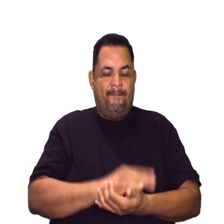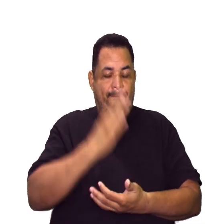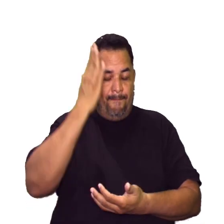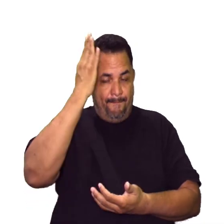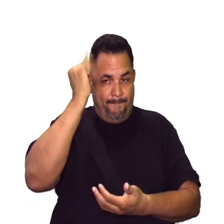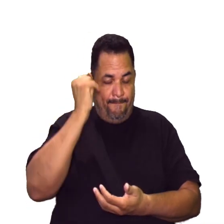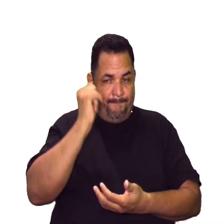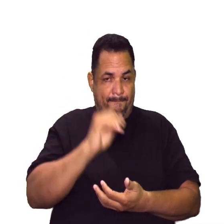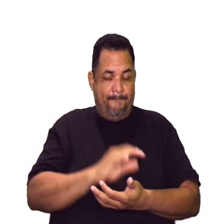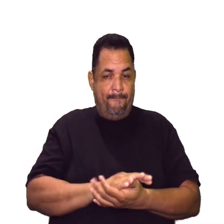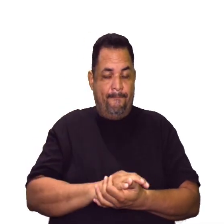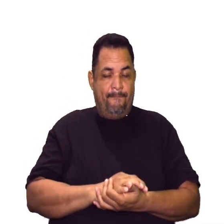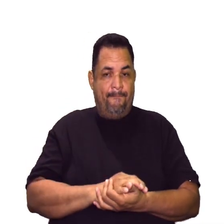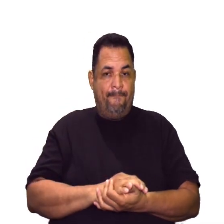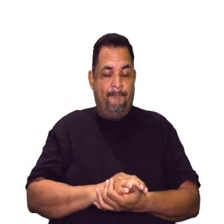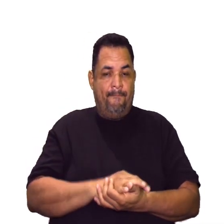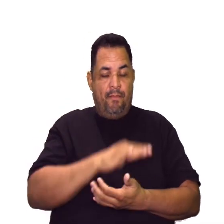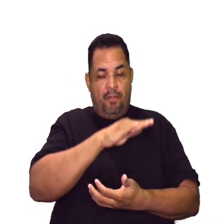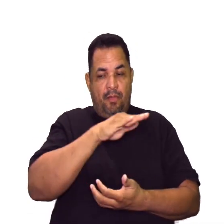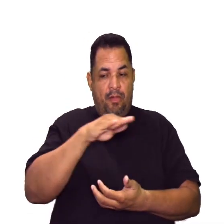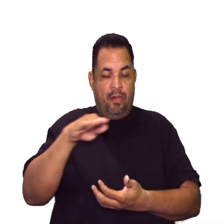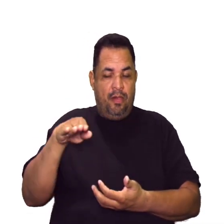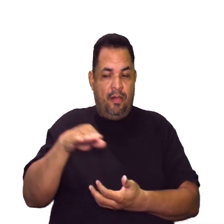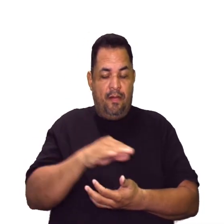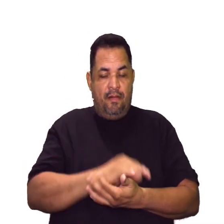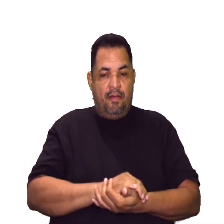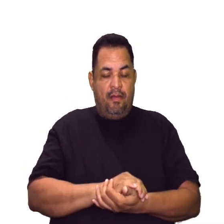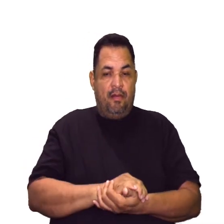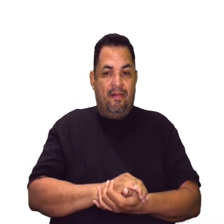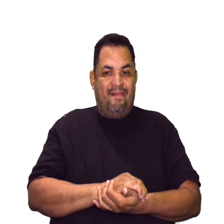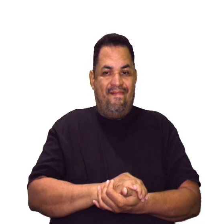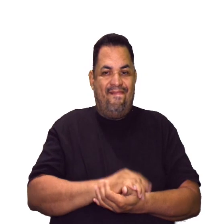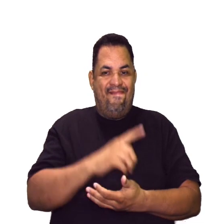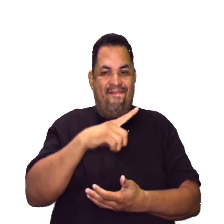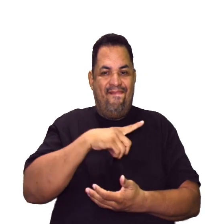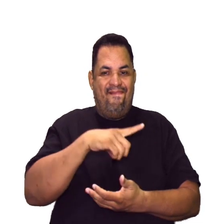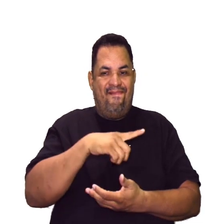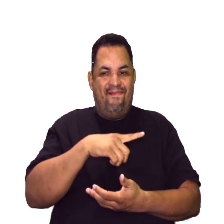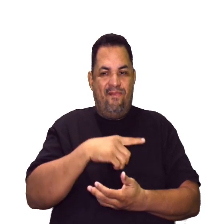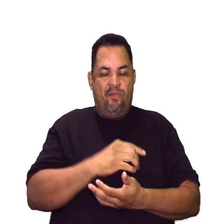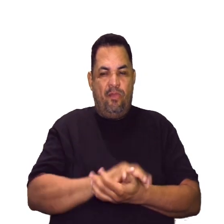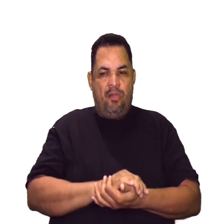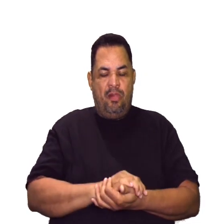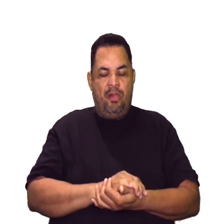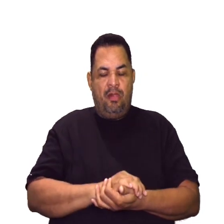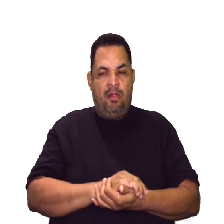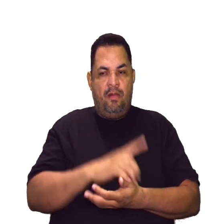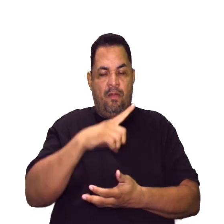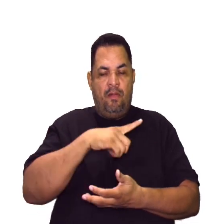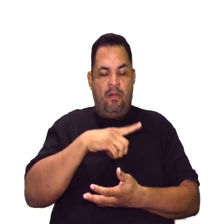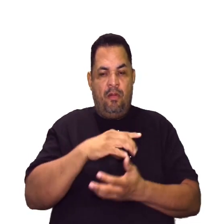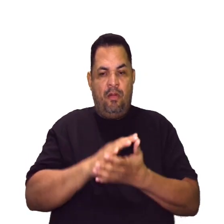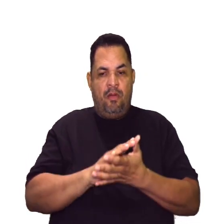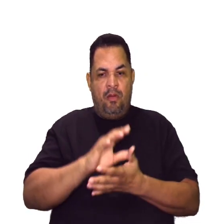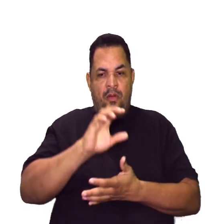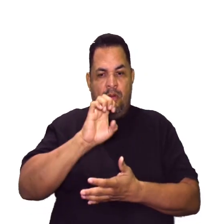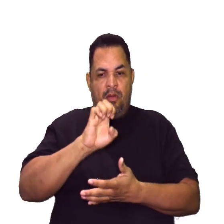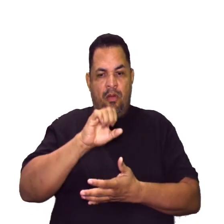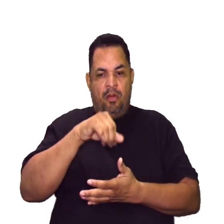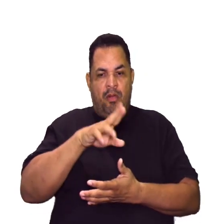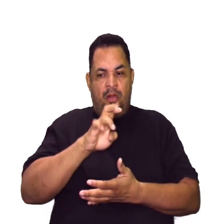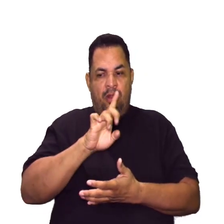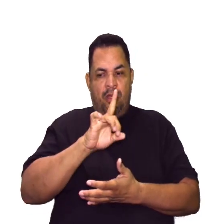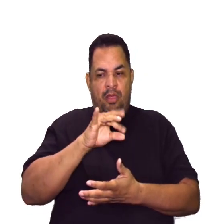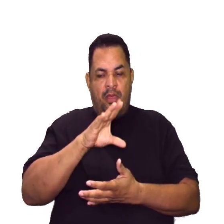sei que o segmento será uma reta. Se eu tiver 3, vai me dar um equilátero. Se